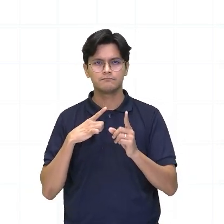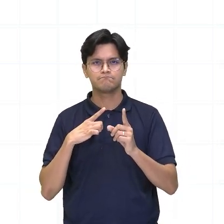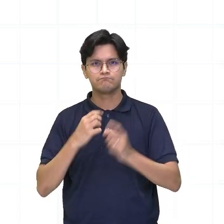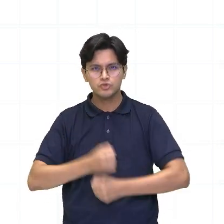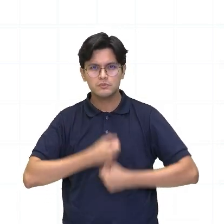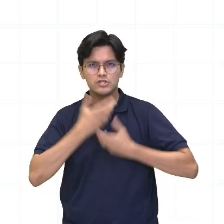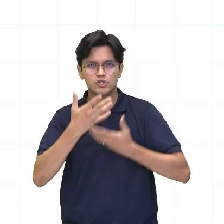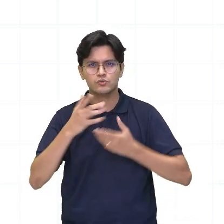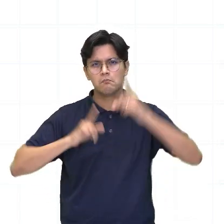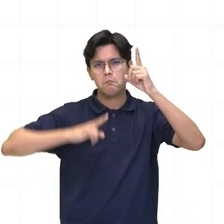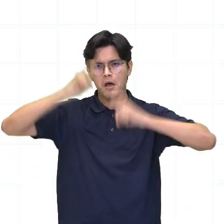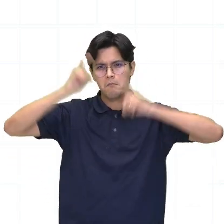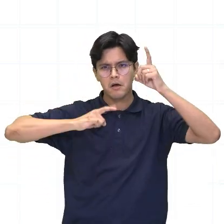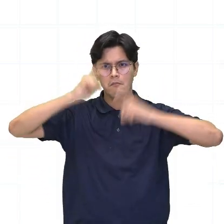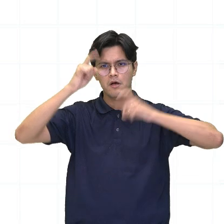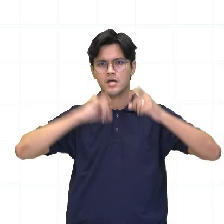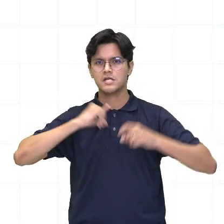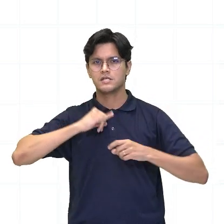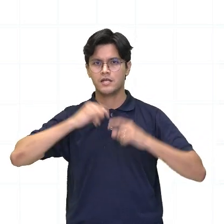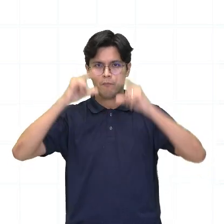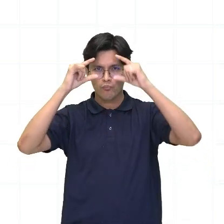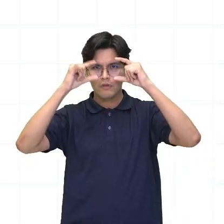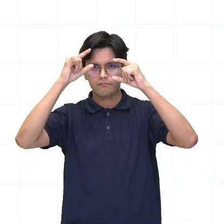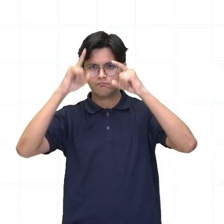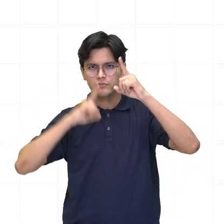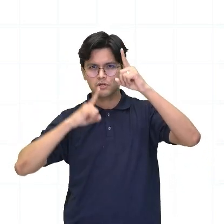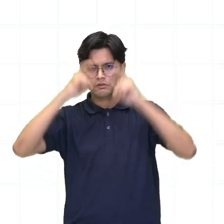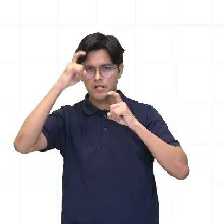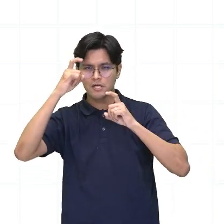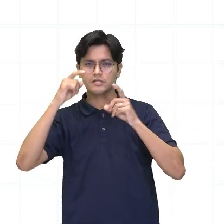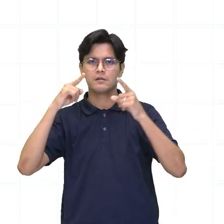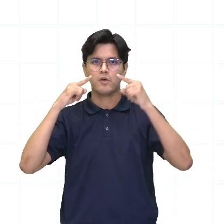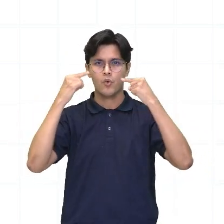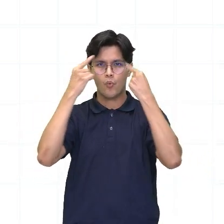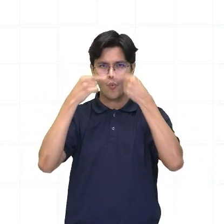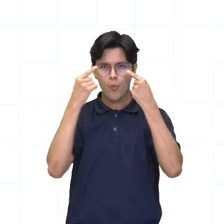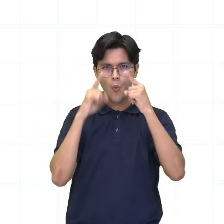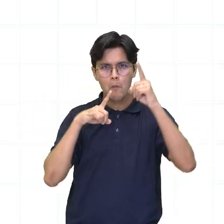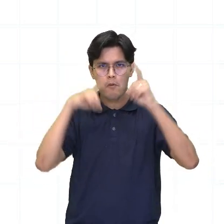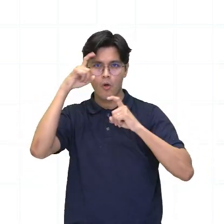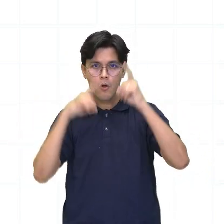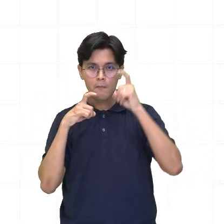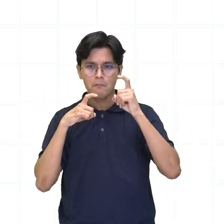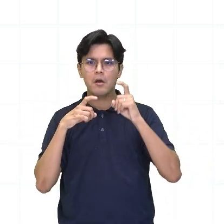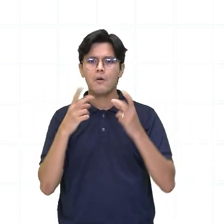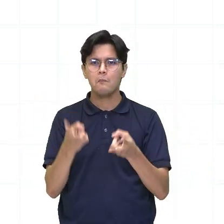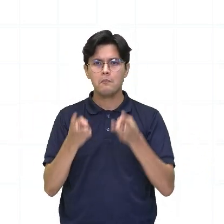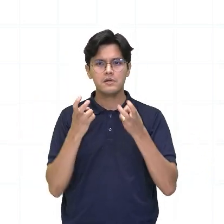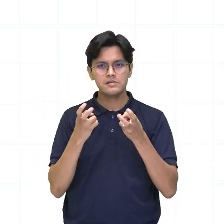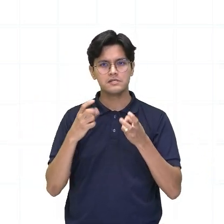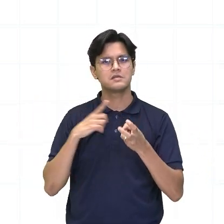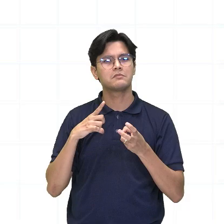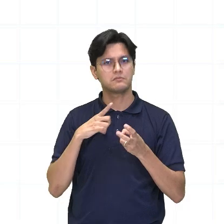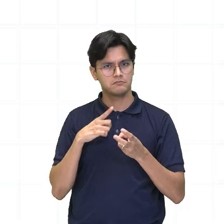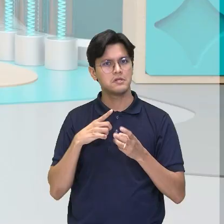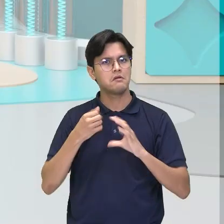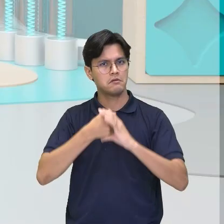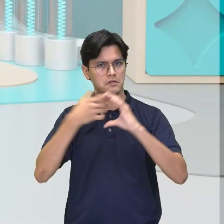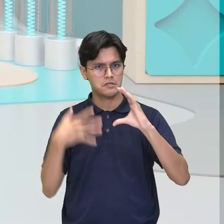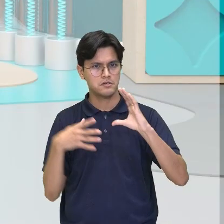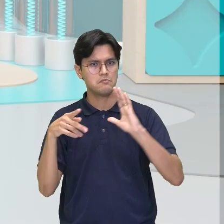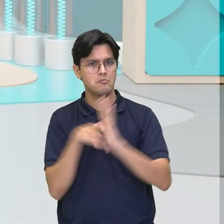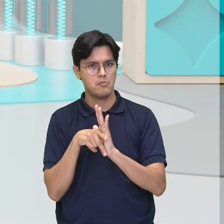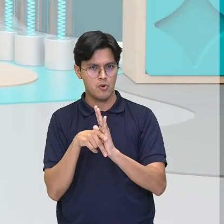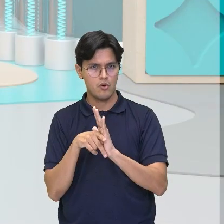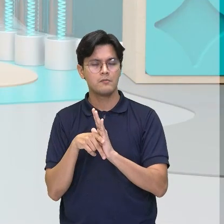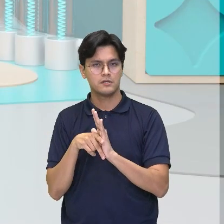do movimento da testa, do olho, vai ser muito presente nessa dança. Vamos ver?